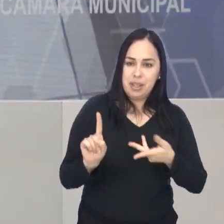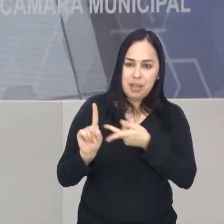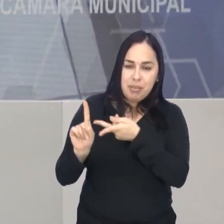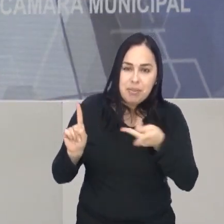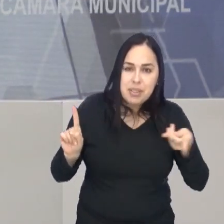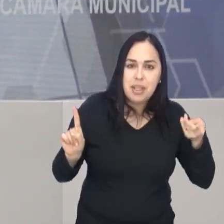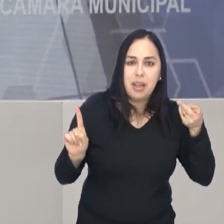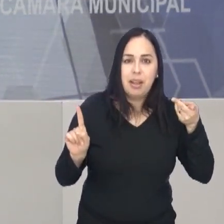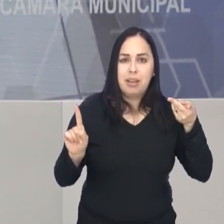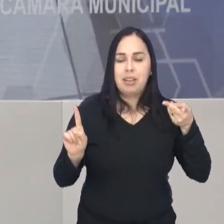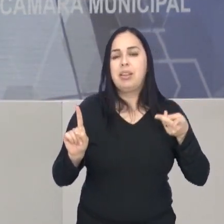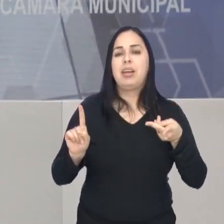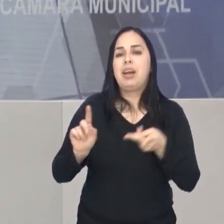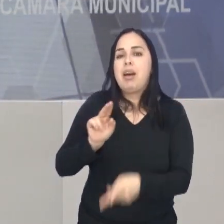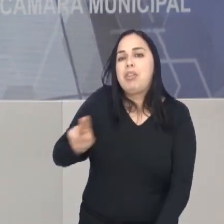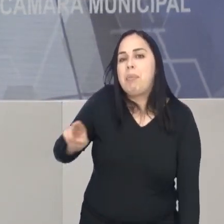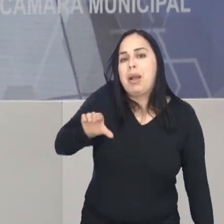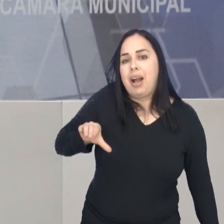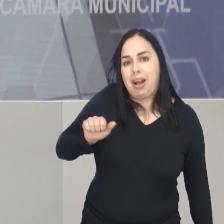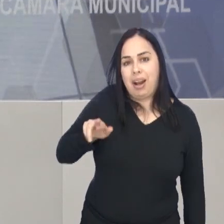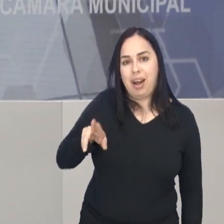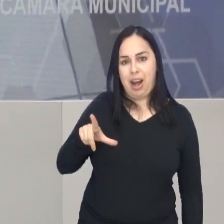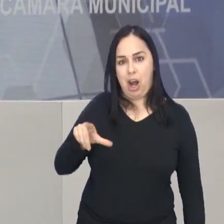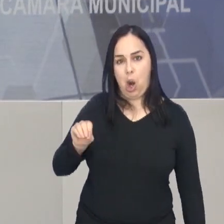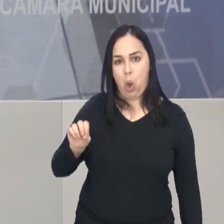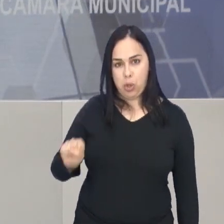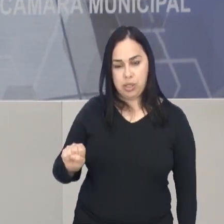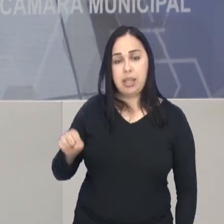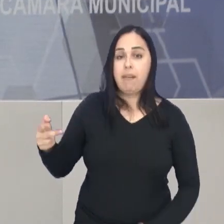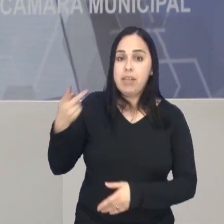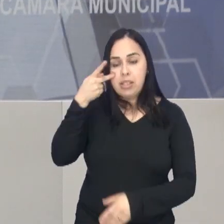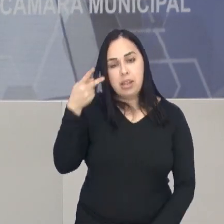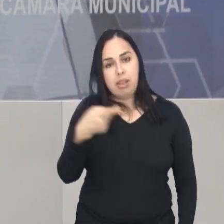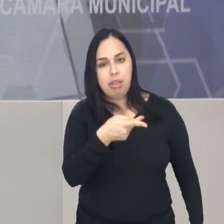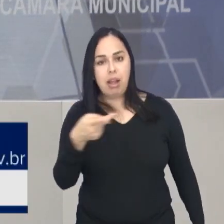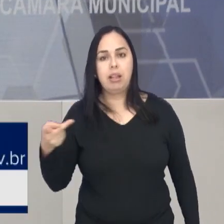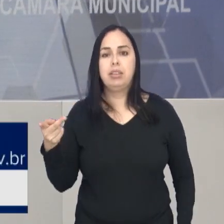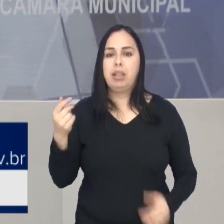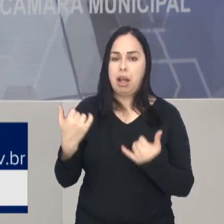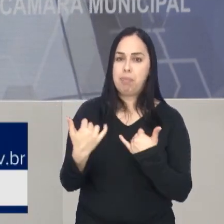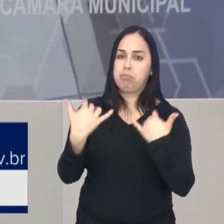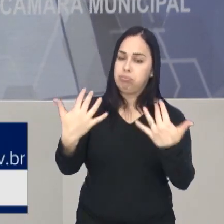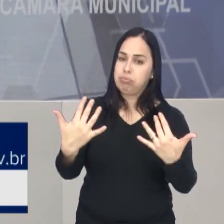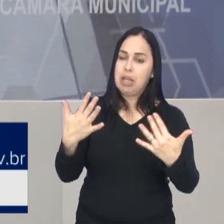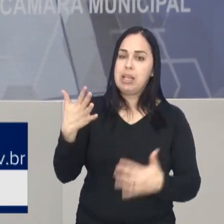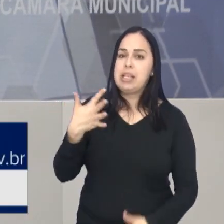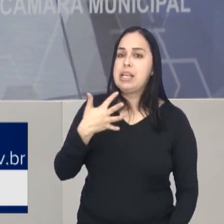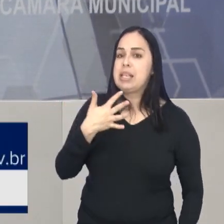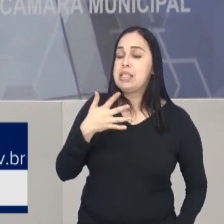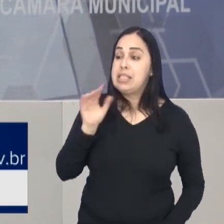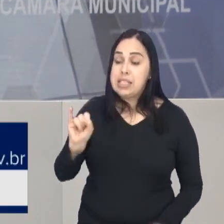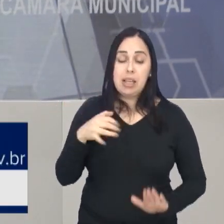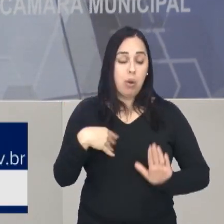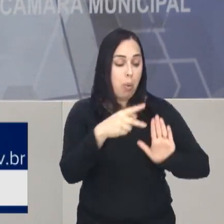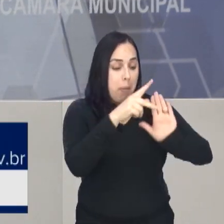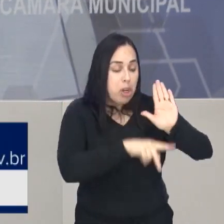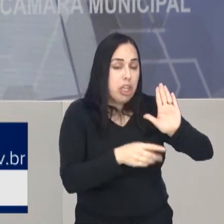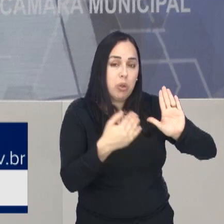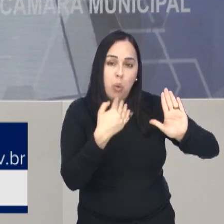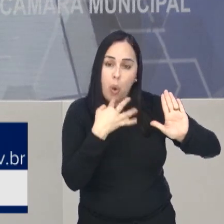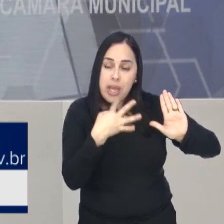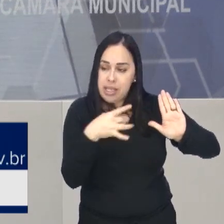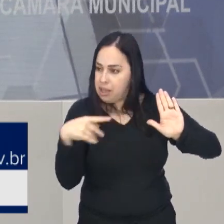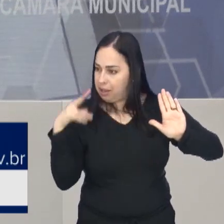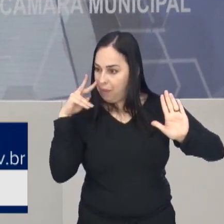nome dele mesmo? Pastor Carlos, está nos visitando aqui na plenária. Tenho certeza que se ele conhecer o projeto do Fundo Municipal de